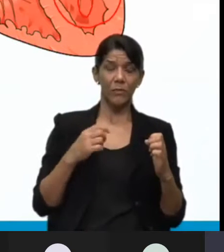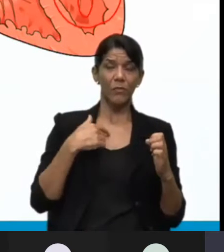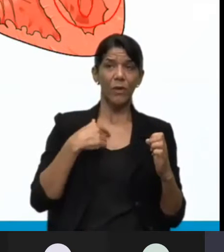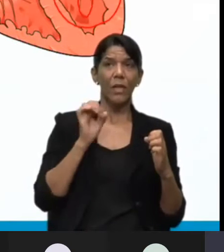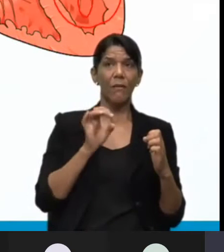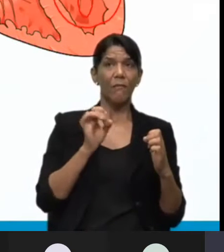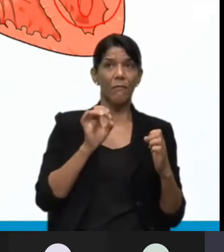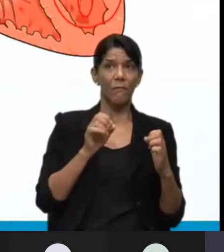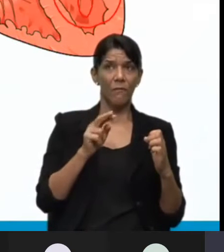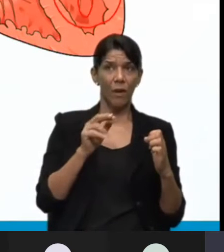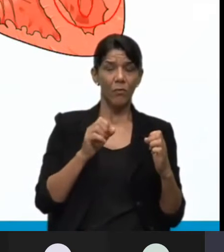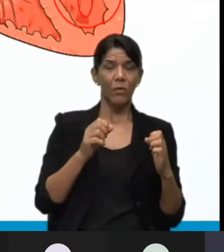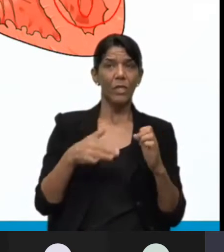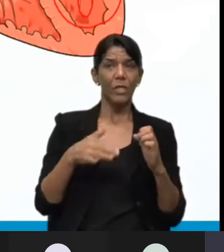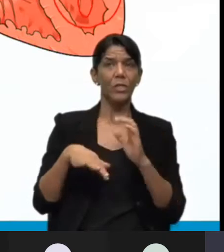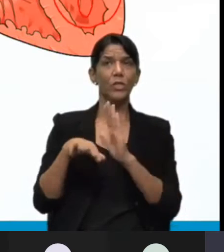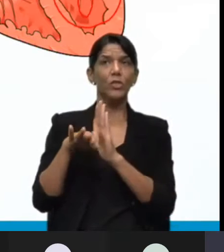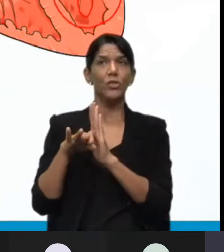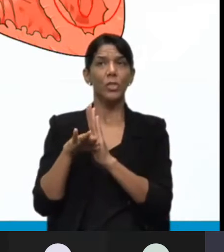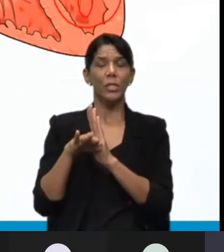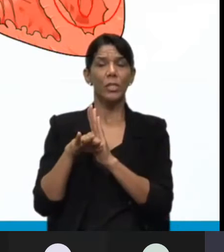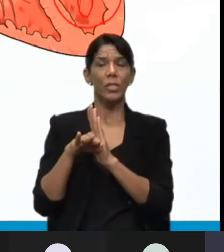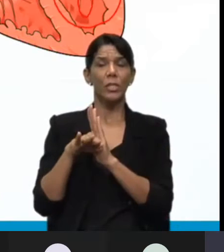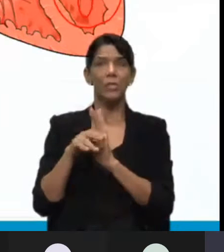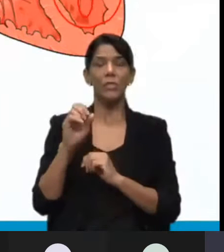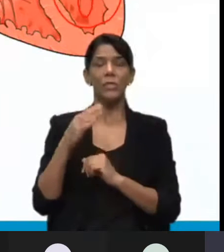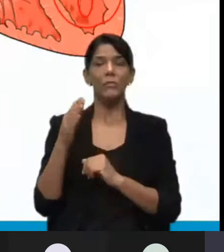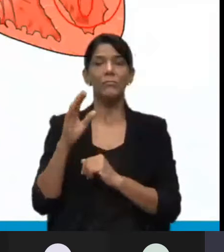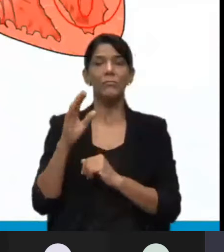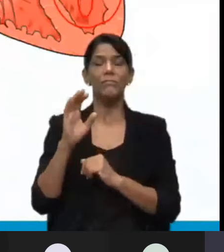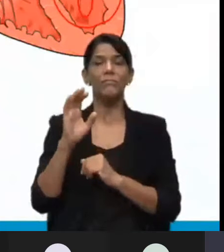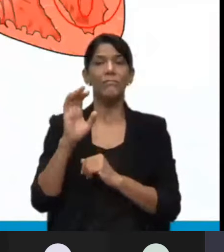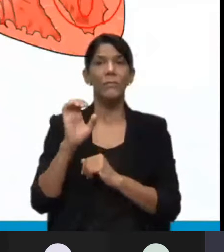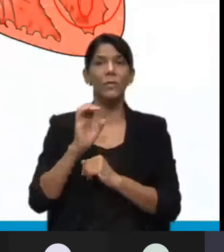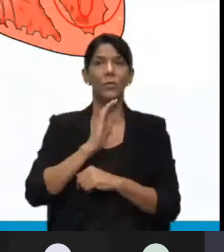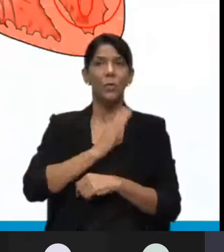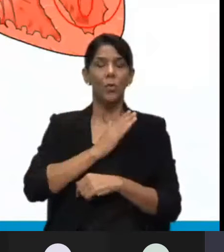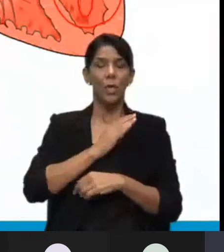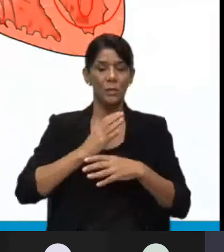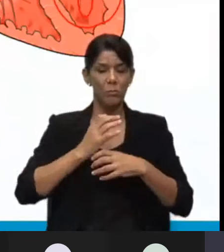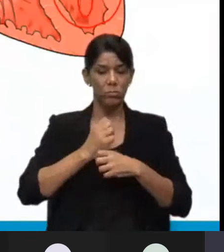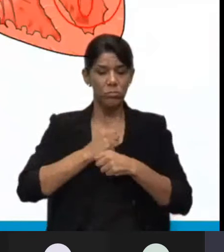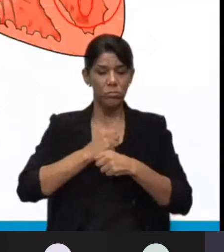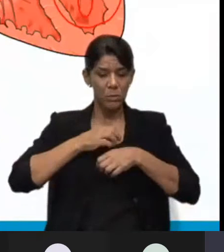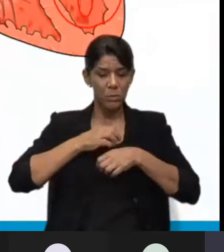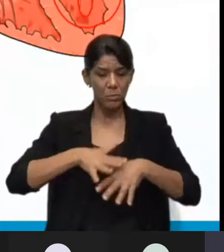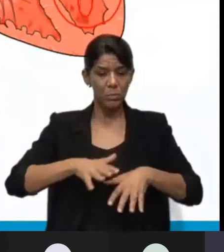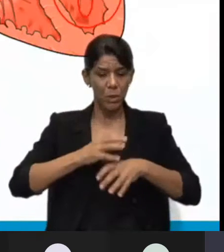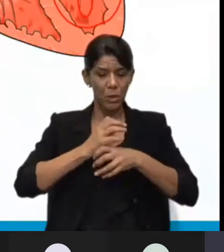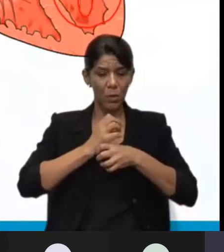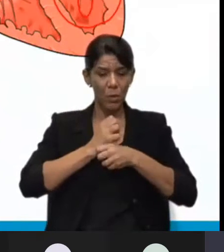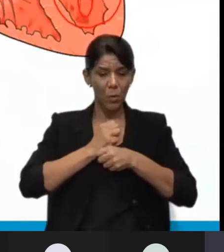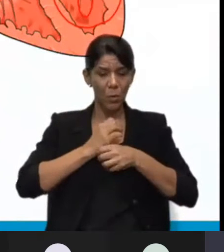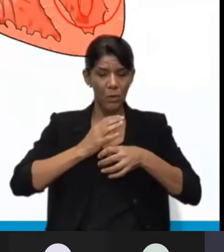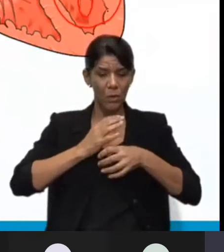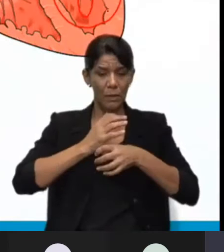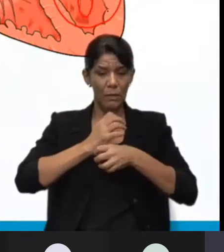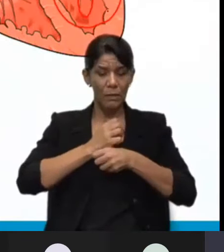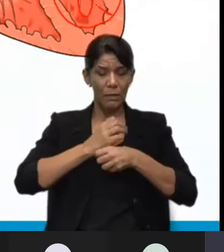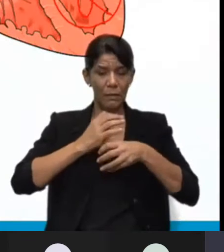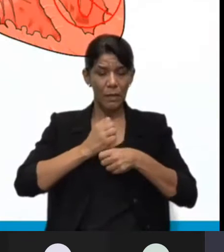minha válvula e aqui chegar no meu ventrículo esquerdo. Quando o meu coração bombeia, ou seja, quando ele contrai esse